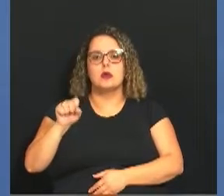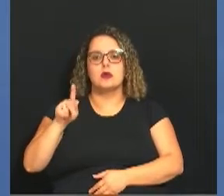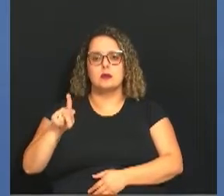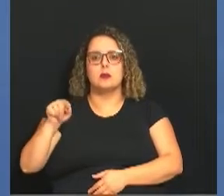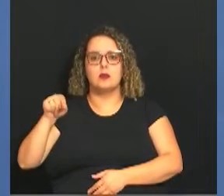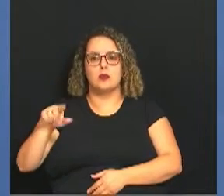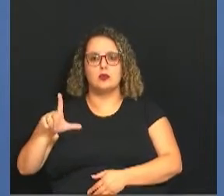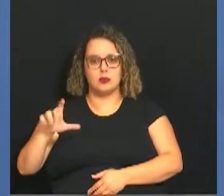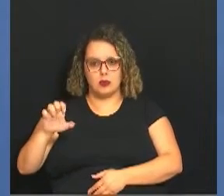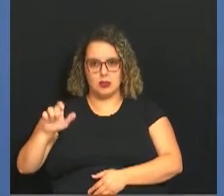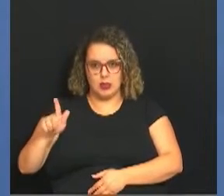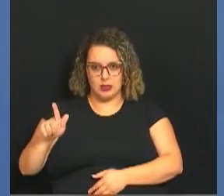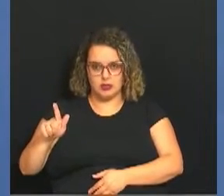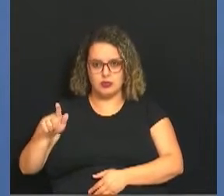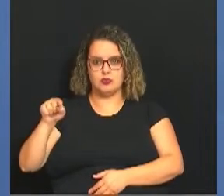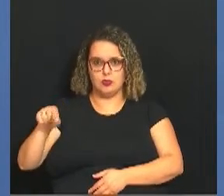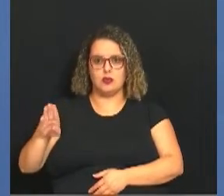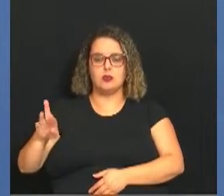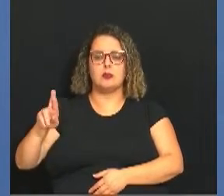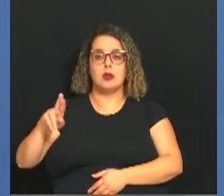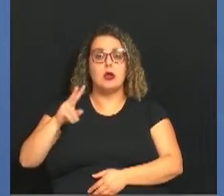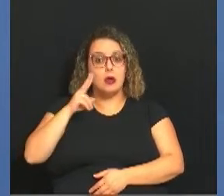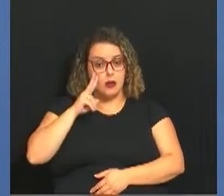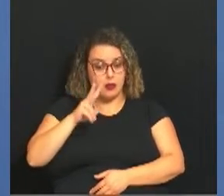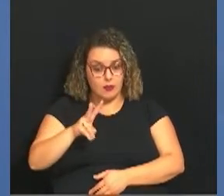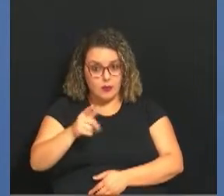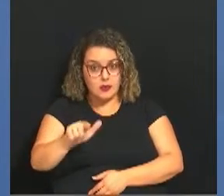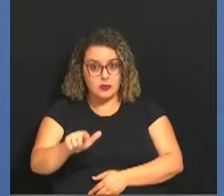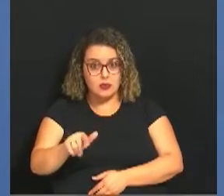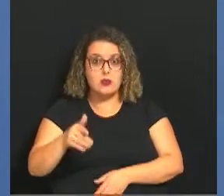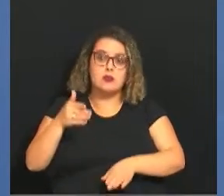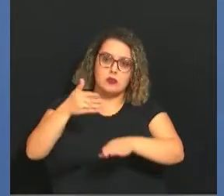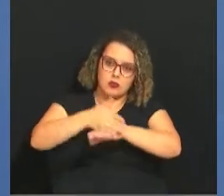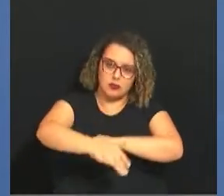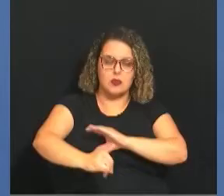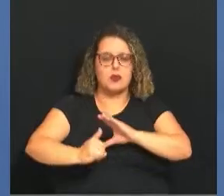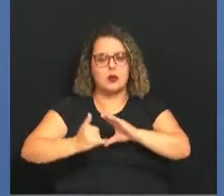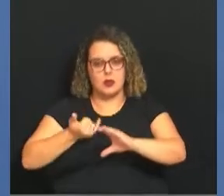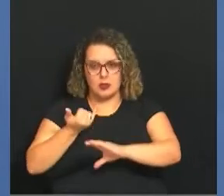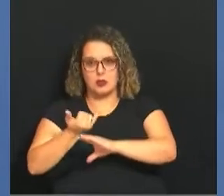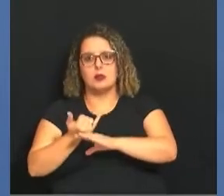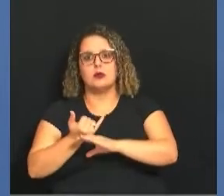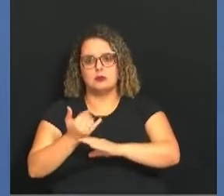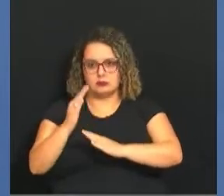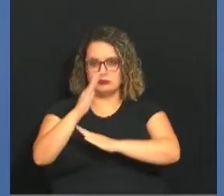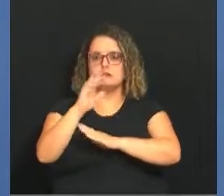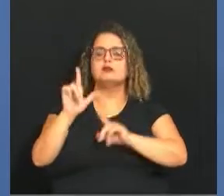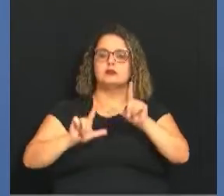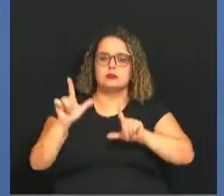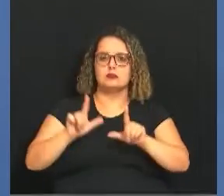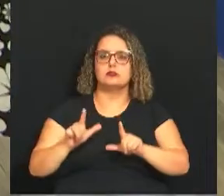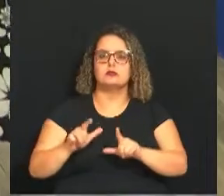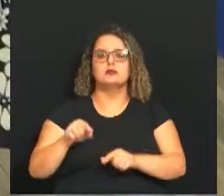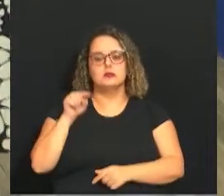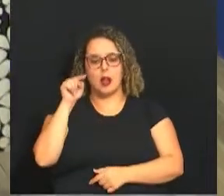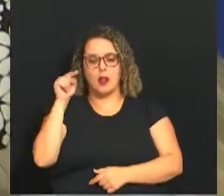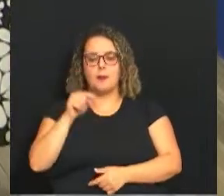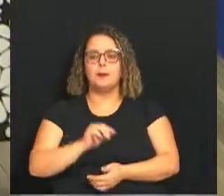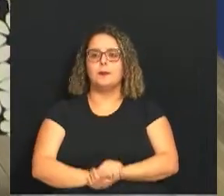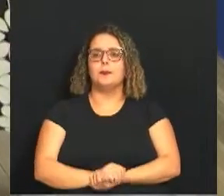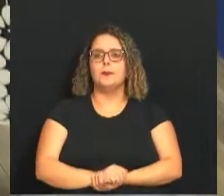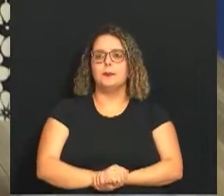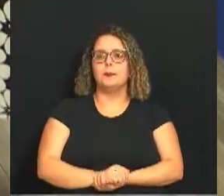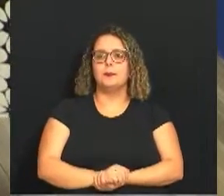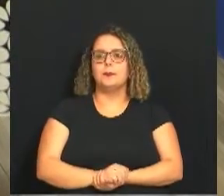campinas.sp.leg.br. Quer rever a 8ª reunião extraordinária? Entra lá no YouTube da TV Câmara Campinas, está na nossa playlist. Mina Abreu, e a